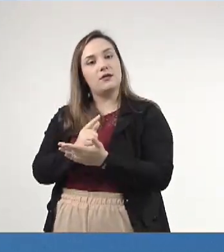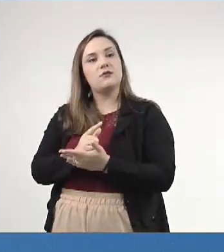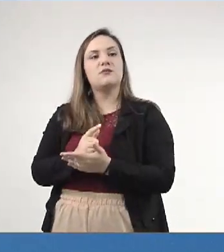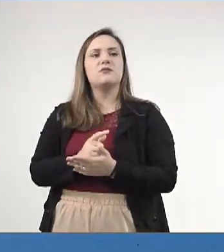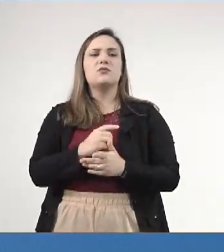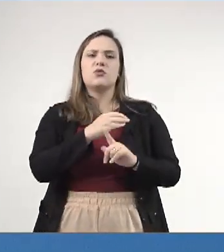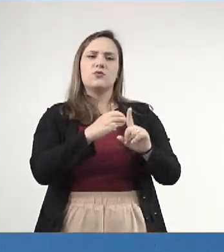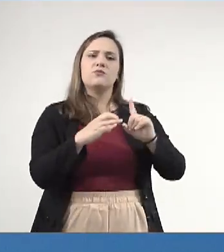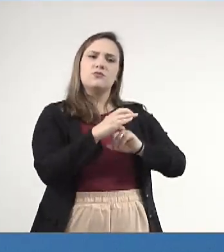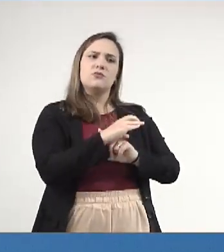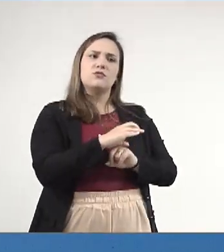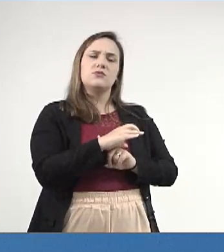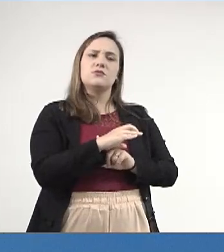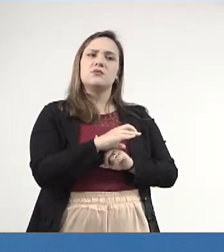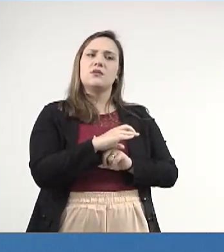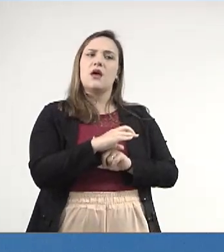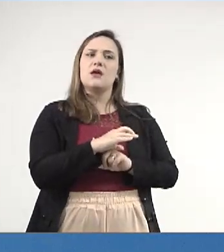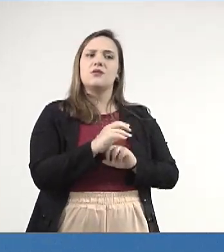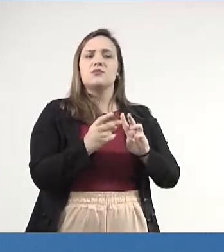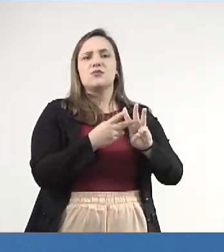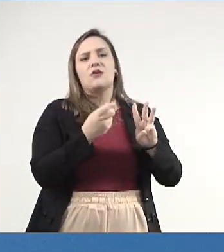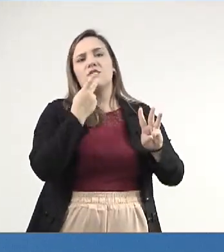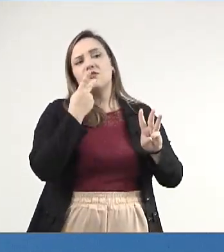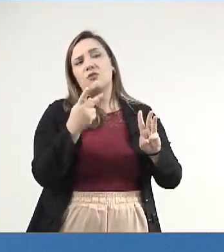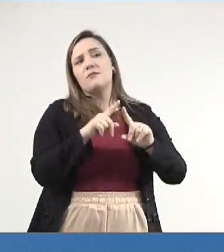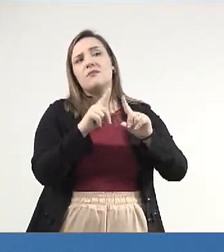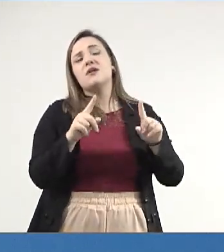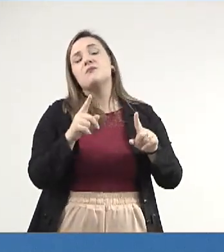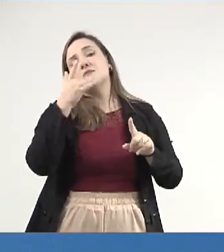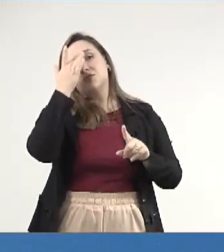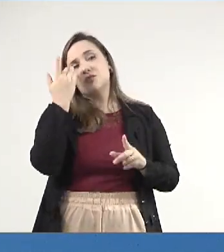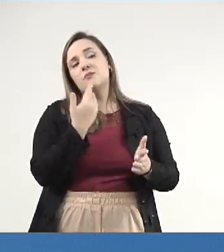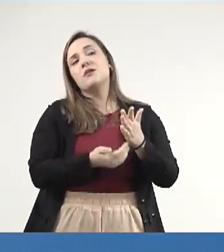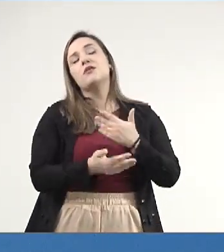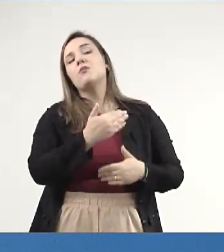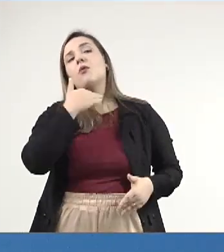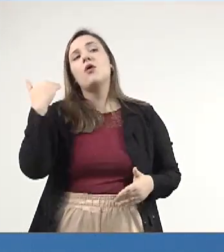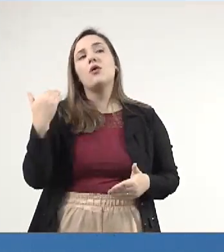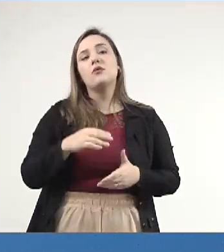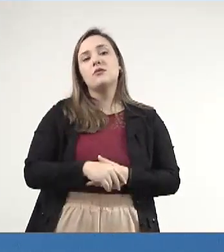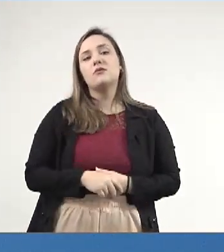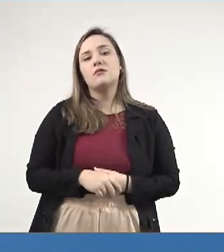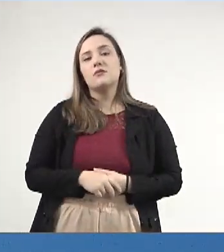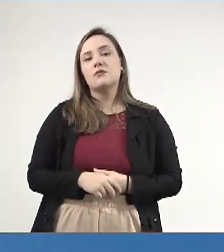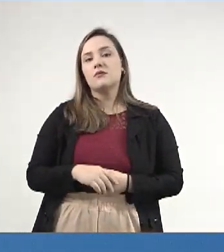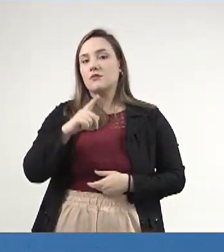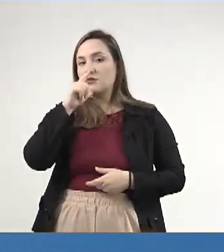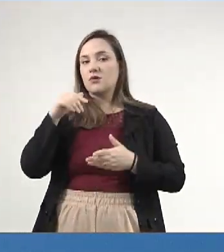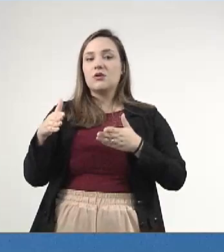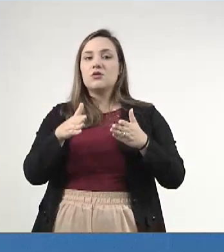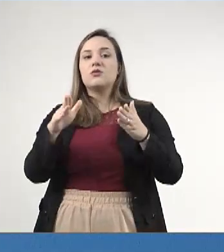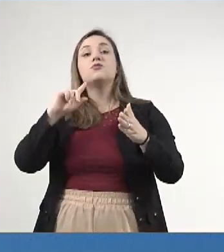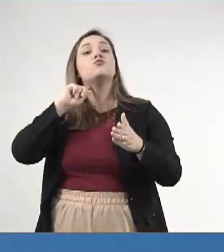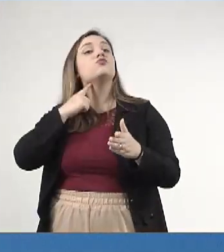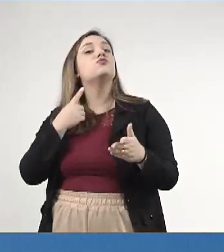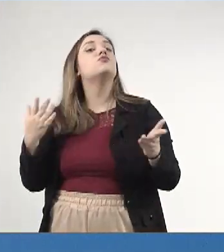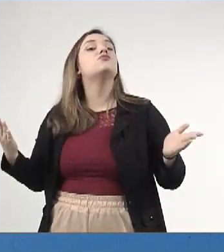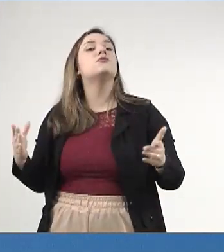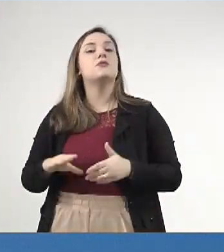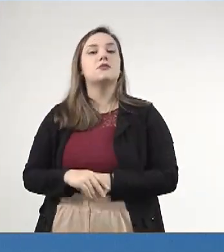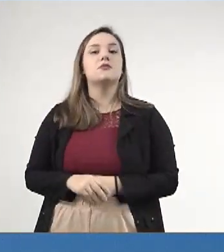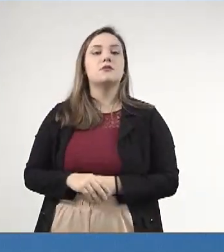questiona quem vai indenizar as vidas perdidas, quem vai indenizar os rios contaminados, quem